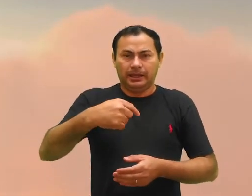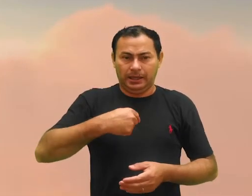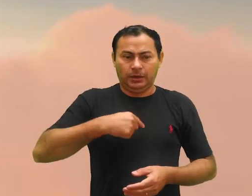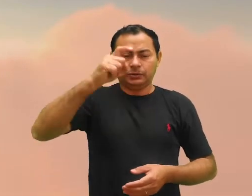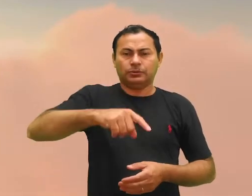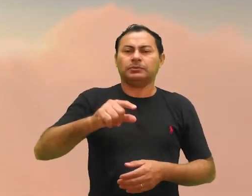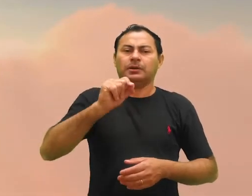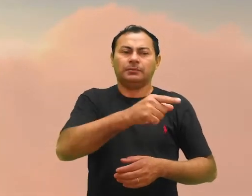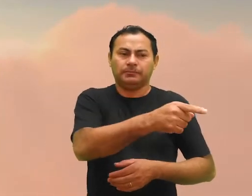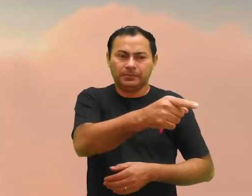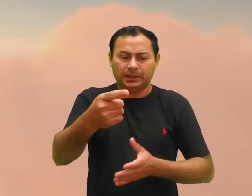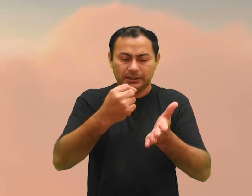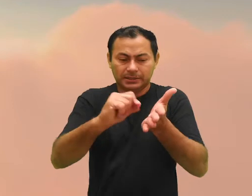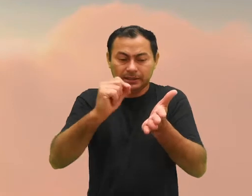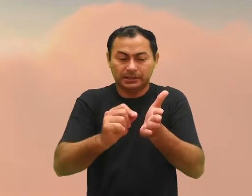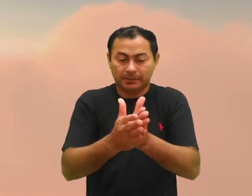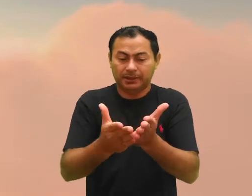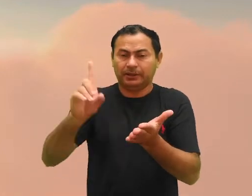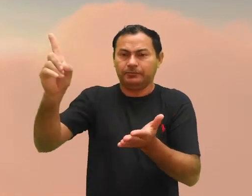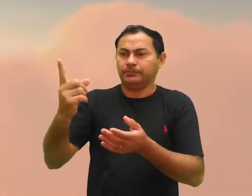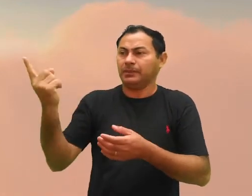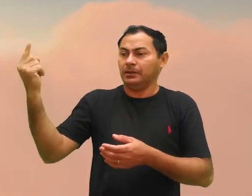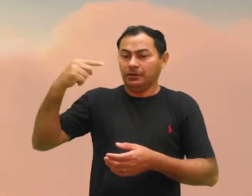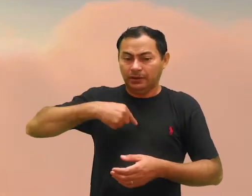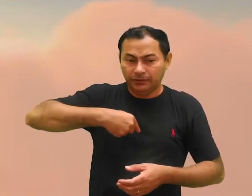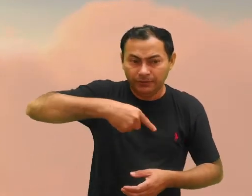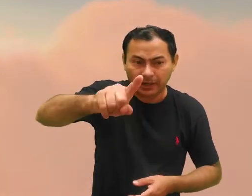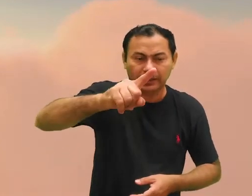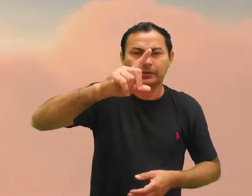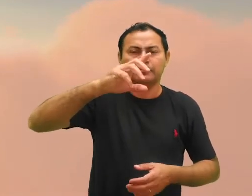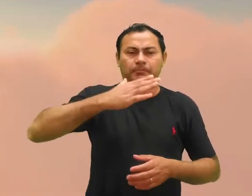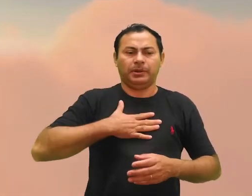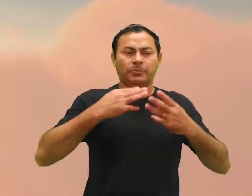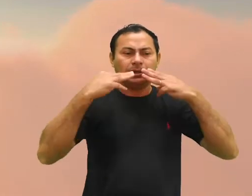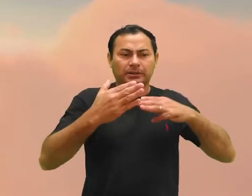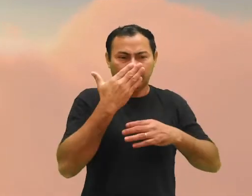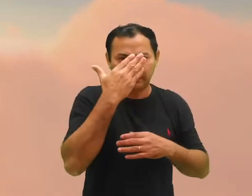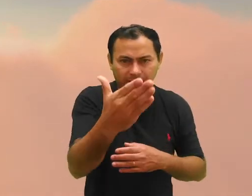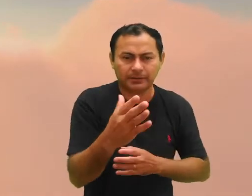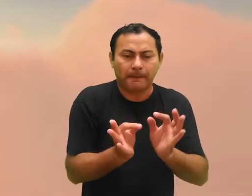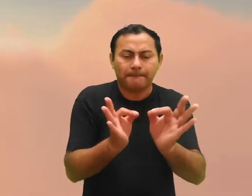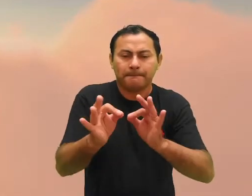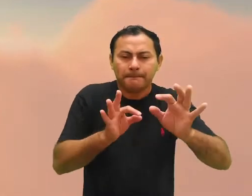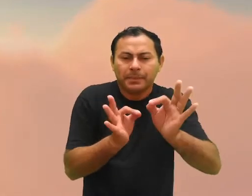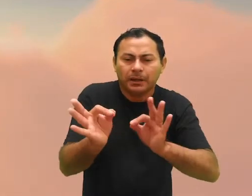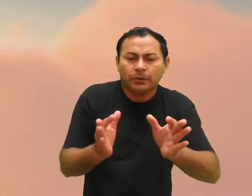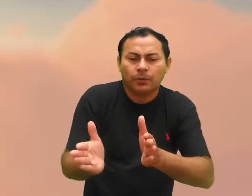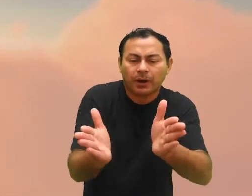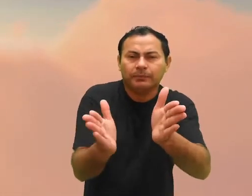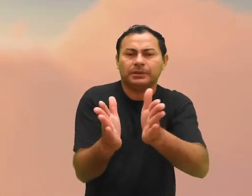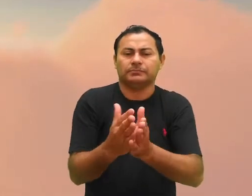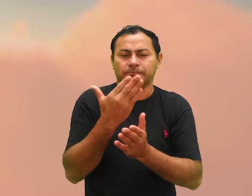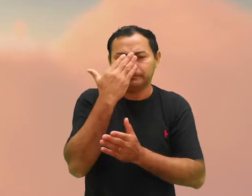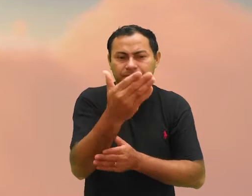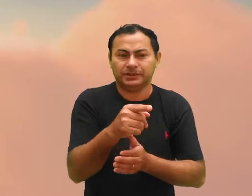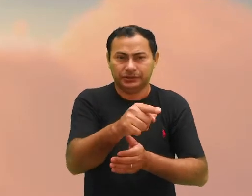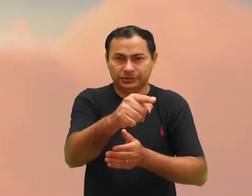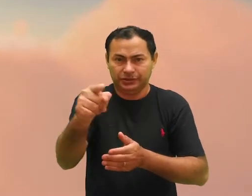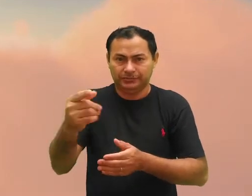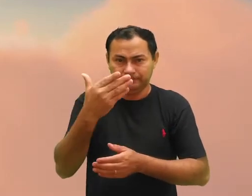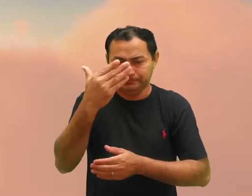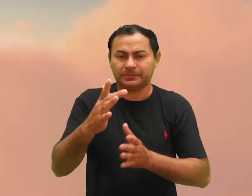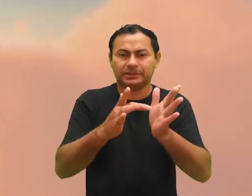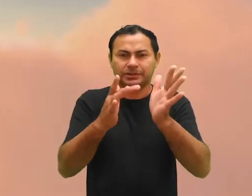diz: este é aquele a respeito de quem está escrito: enviarei o meu mensageiro à tua frente, ele pregará o teu